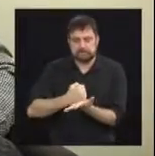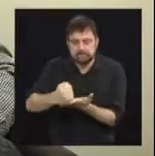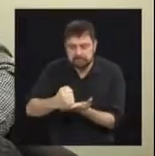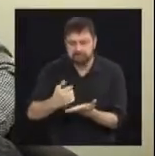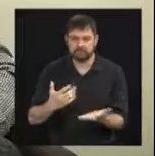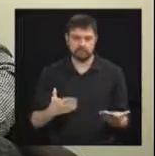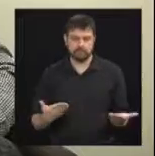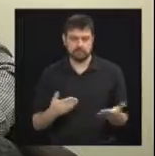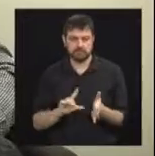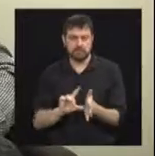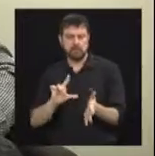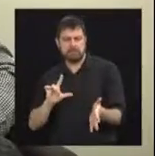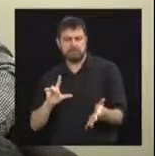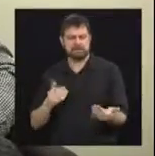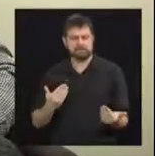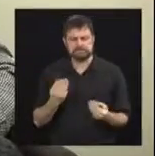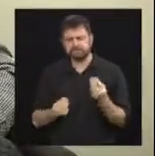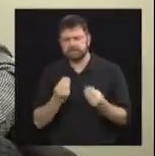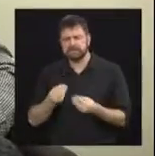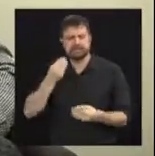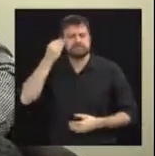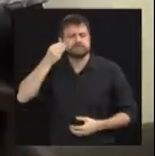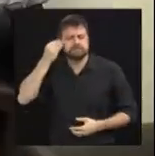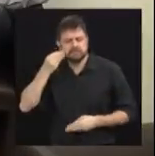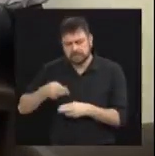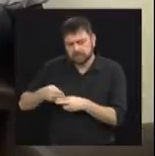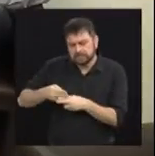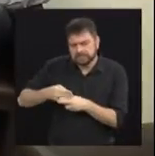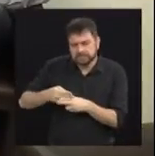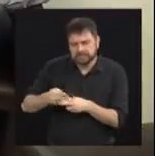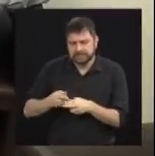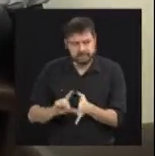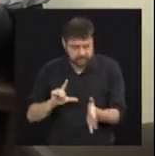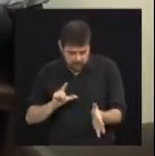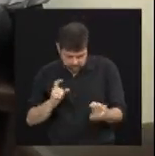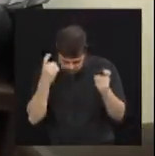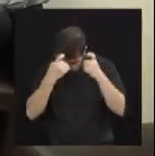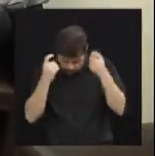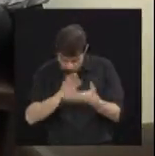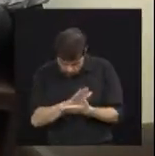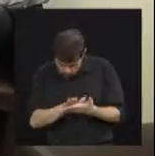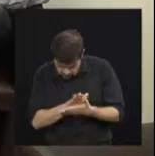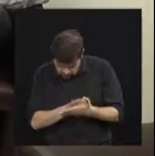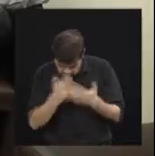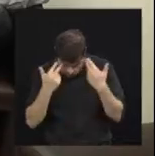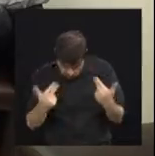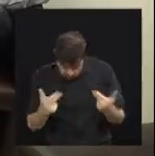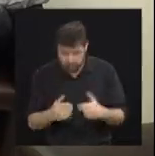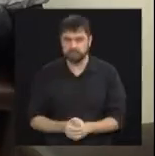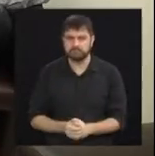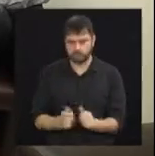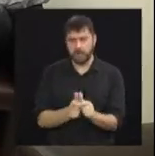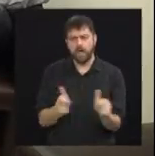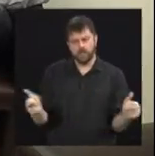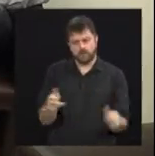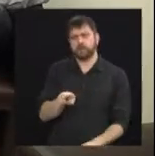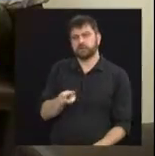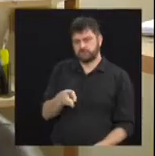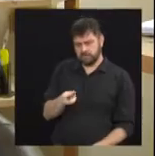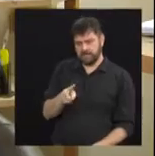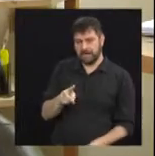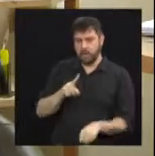ano ou está ali tentando, né? E antes disso, então, não há o que se preocupar? Para a maioria dos casais,